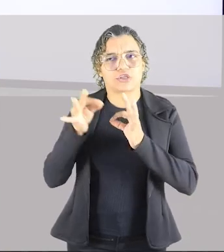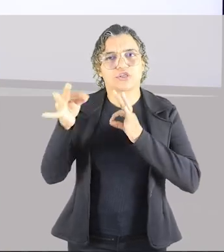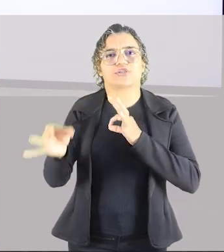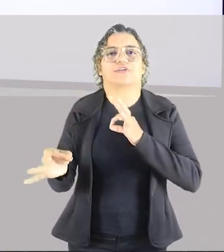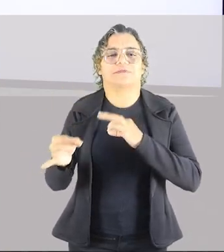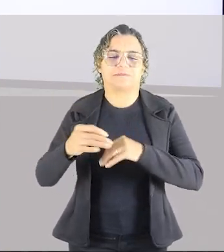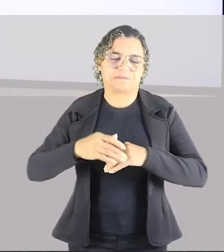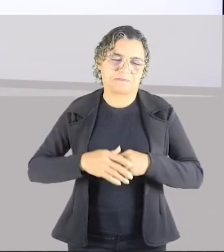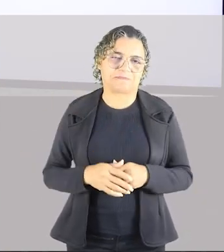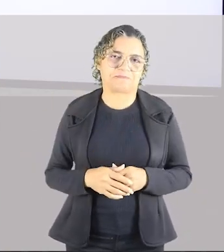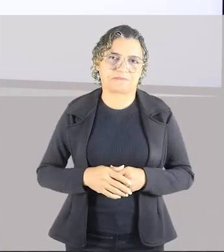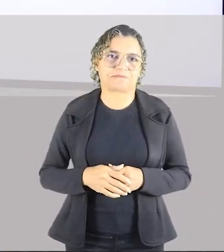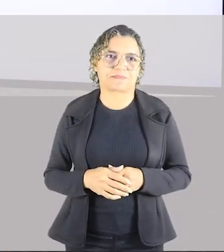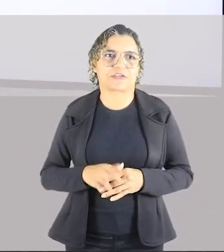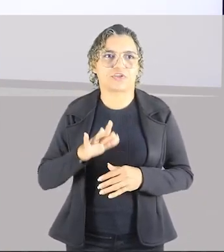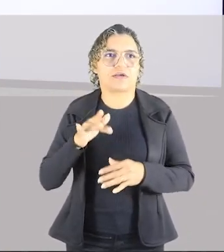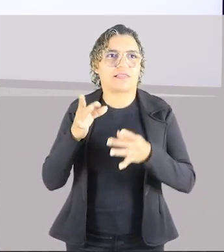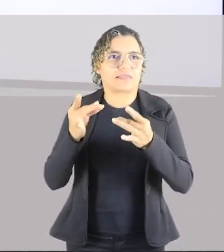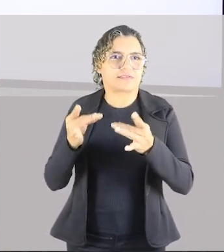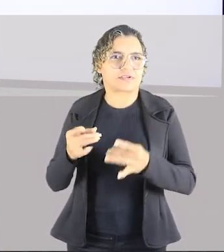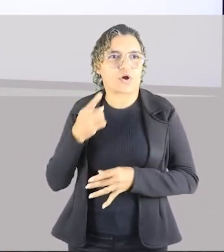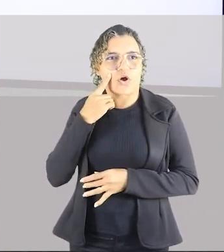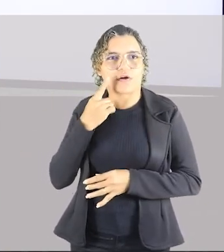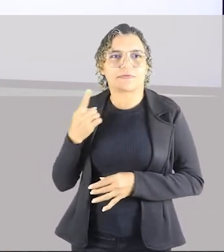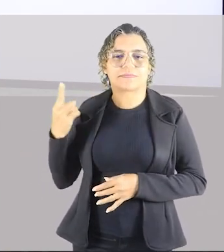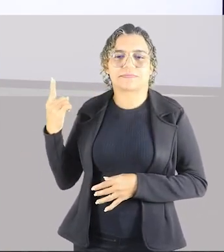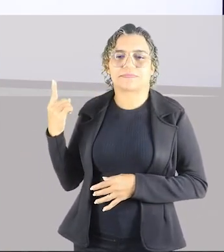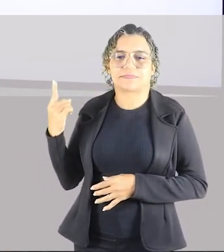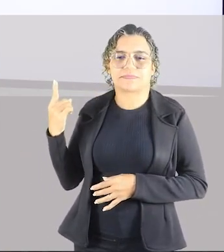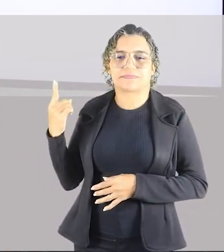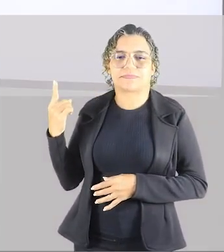estudante. Eu fiz essa descrição aqui rápido, tá?